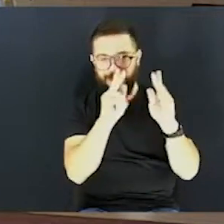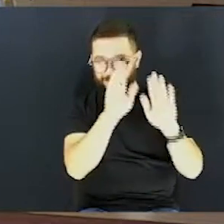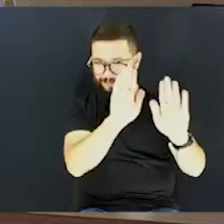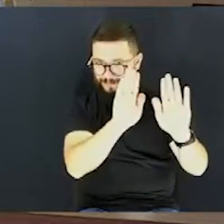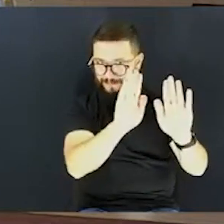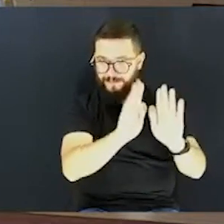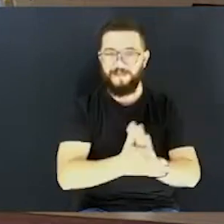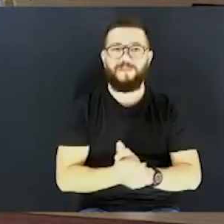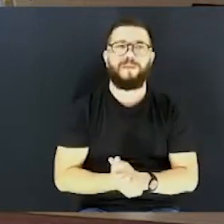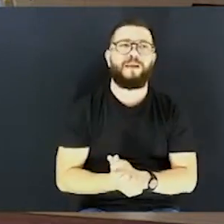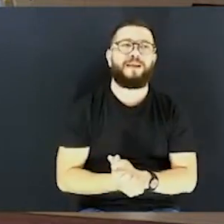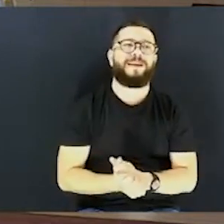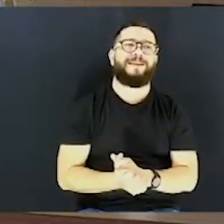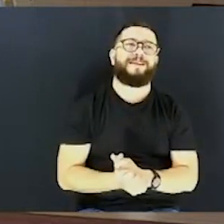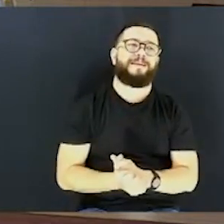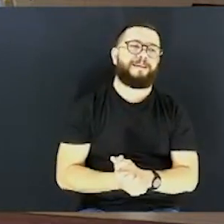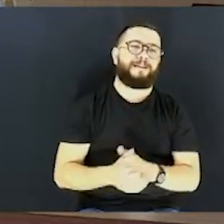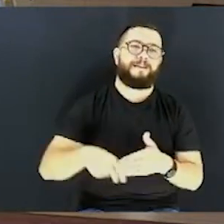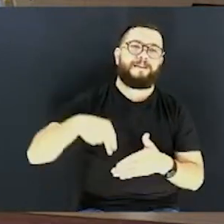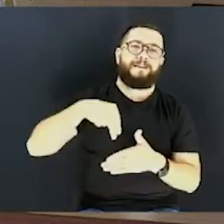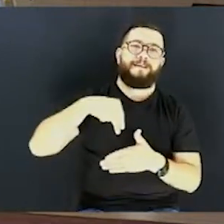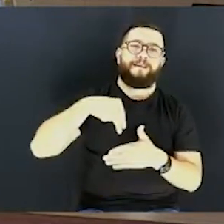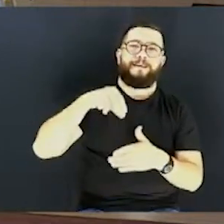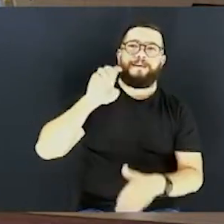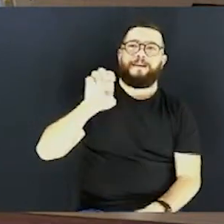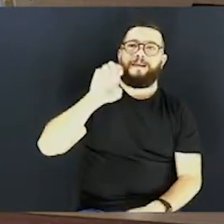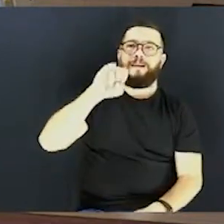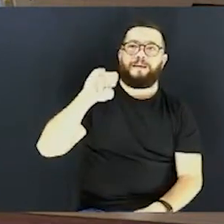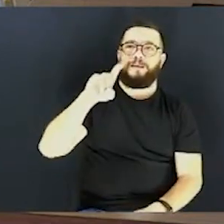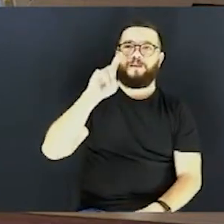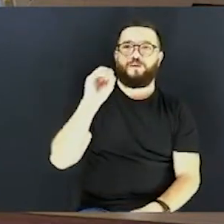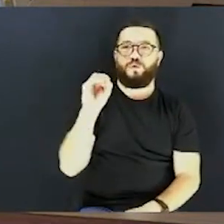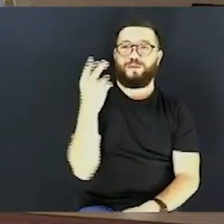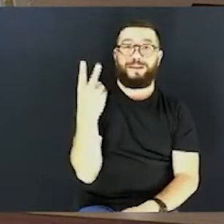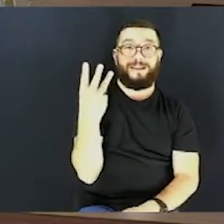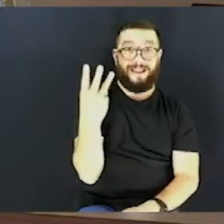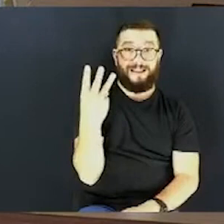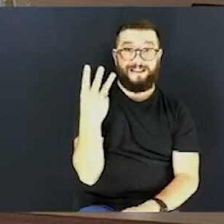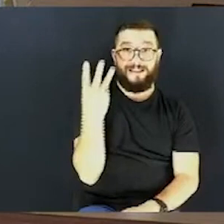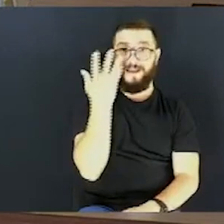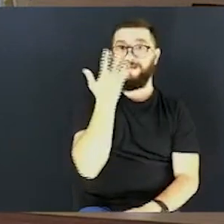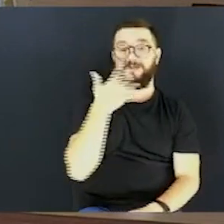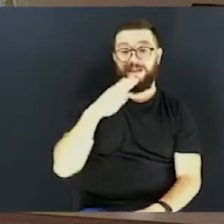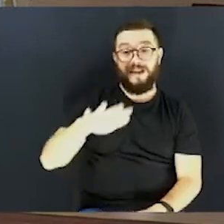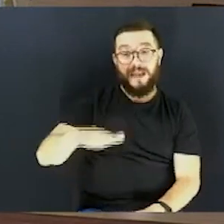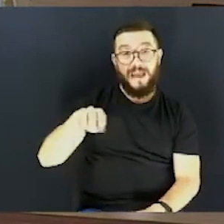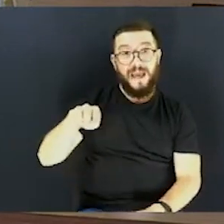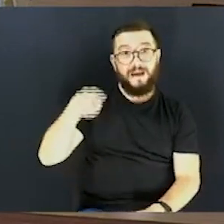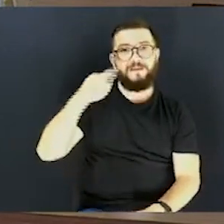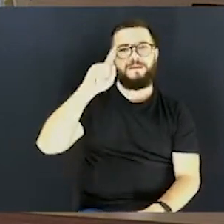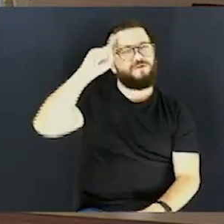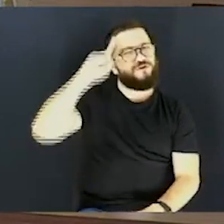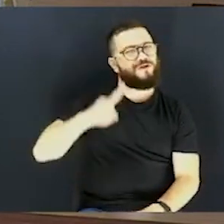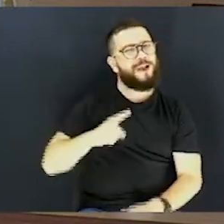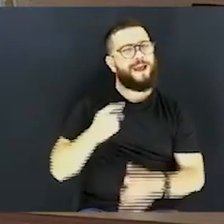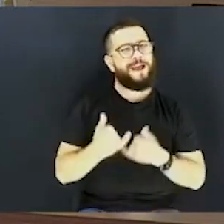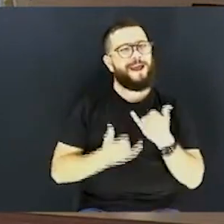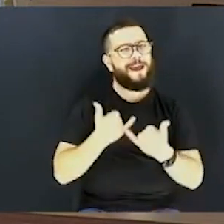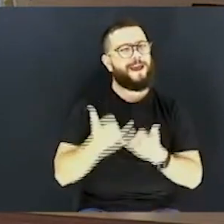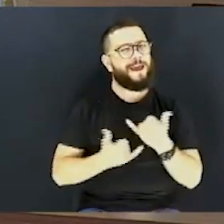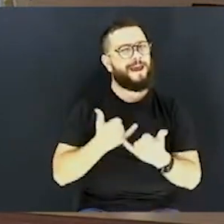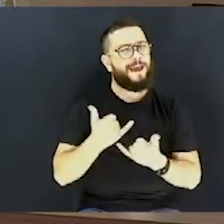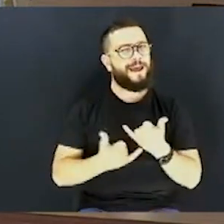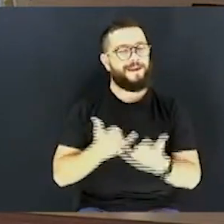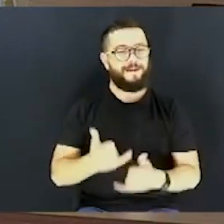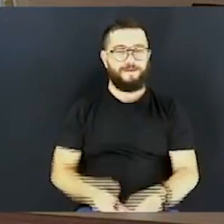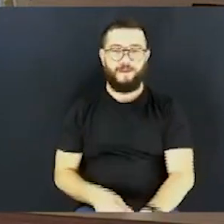eixo de número 3, que é a criança e o direito de brincar. E aqui, antes de falar do eixo de número 3, eu quero lembrar que a própria BNCC,